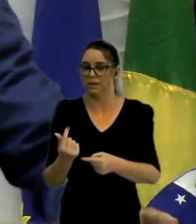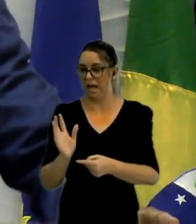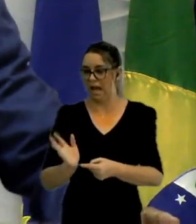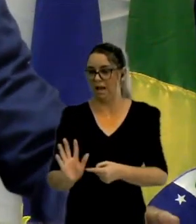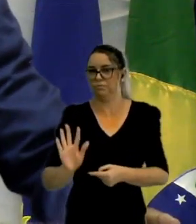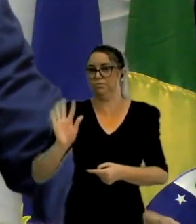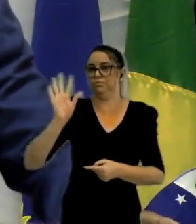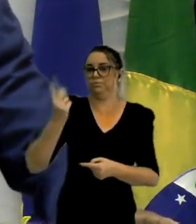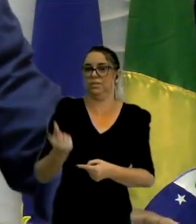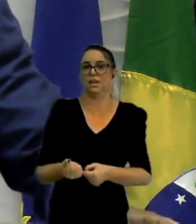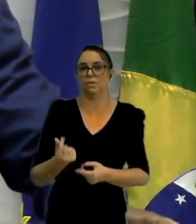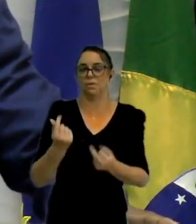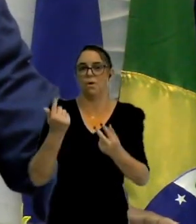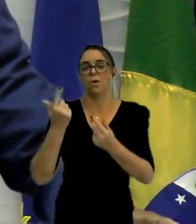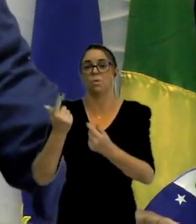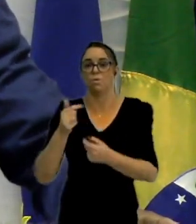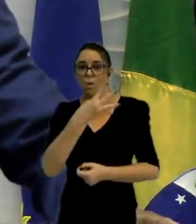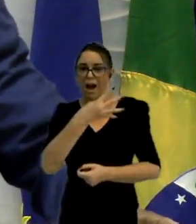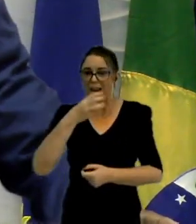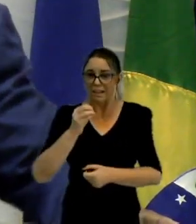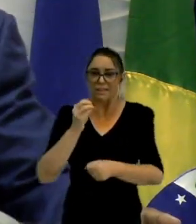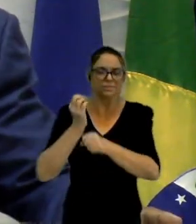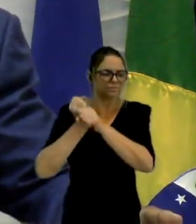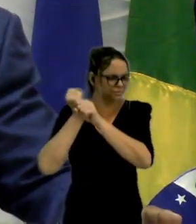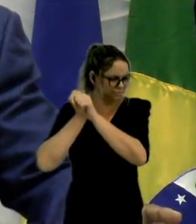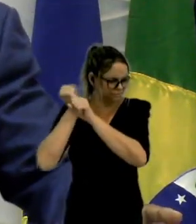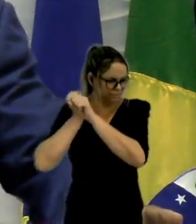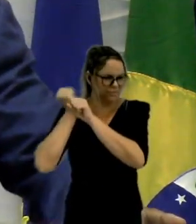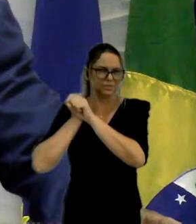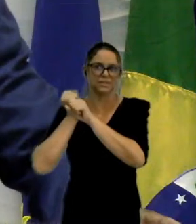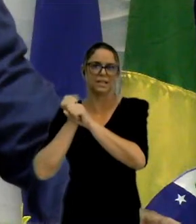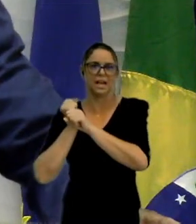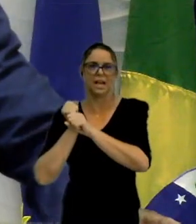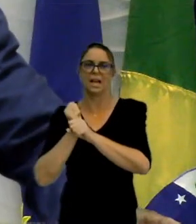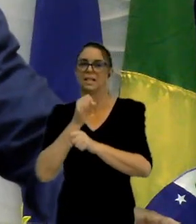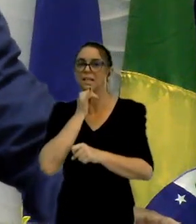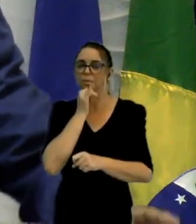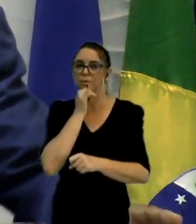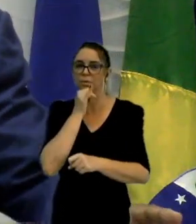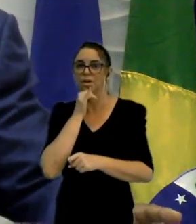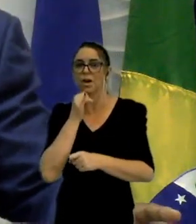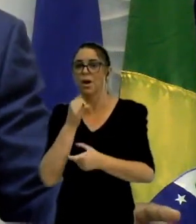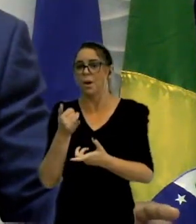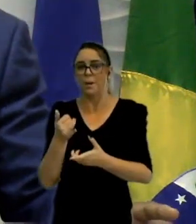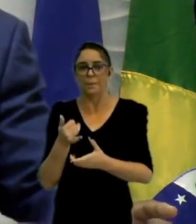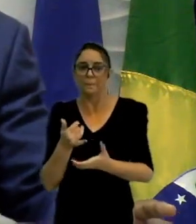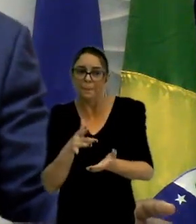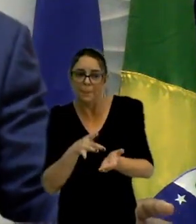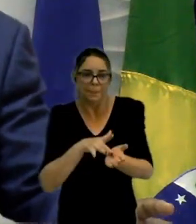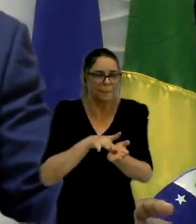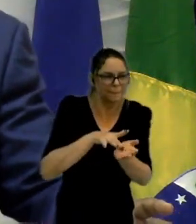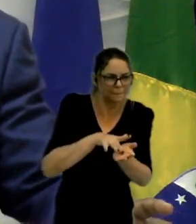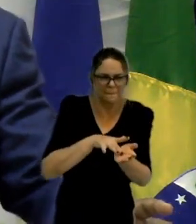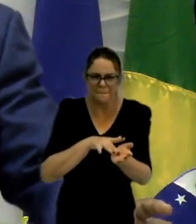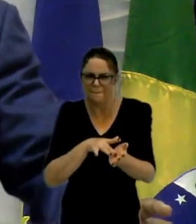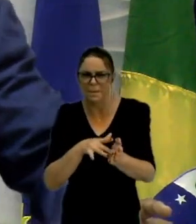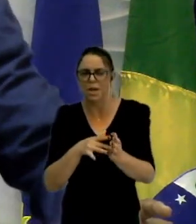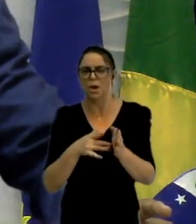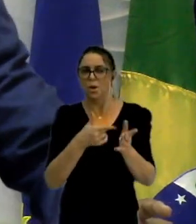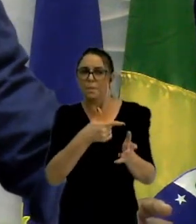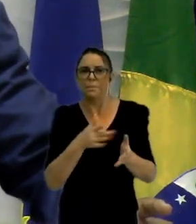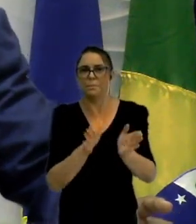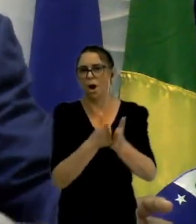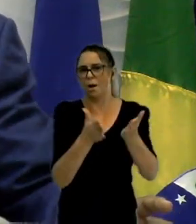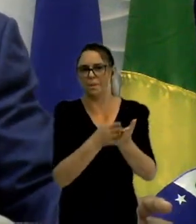que passou mais de 40 anos sugando o suor dos pobres de São Bento do Una na sua empresa.